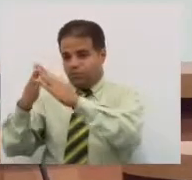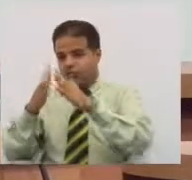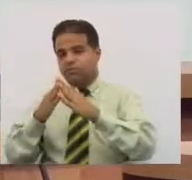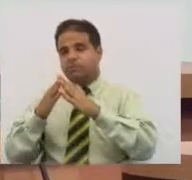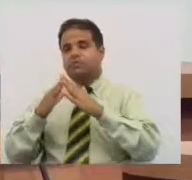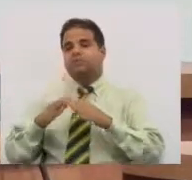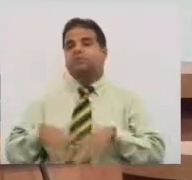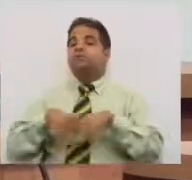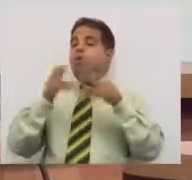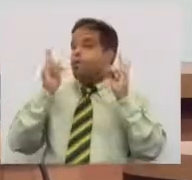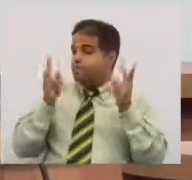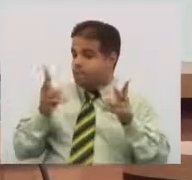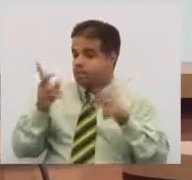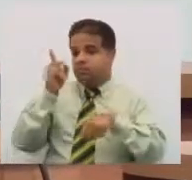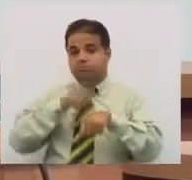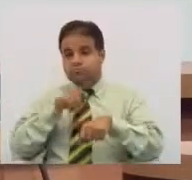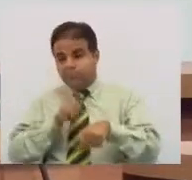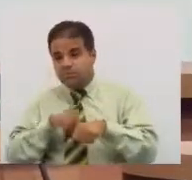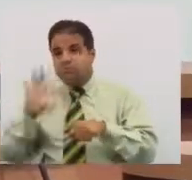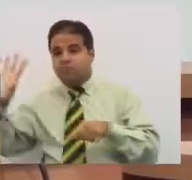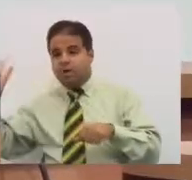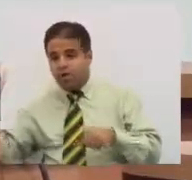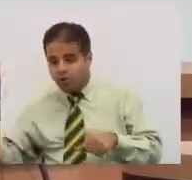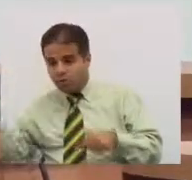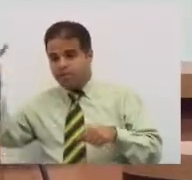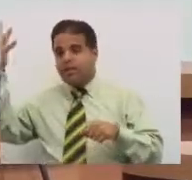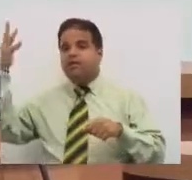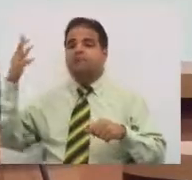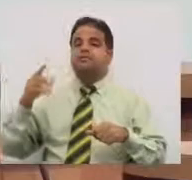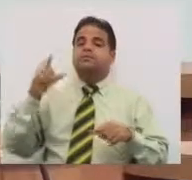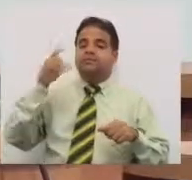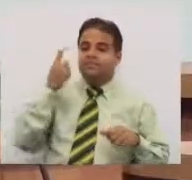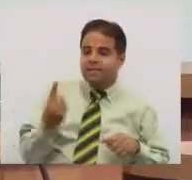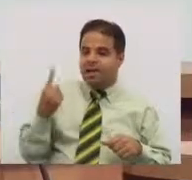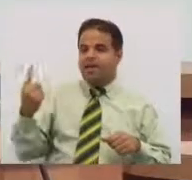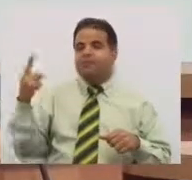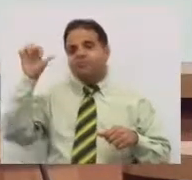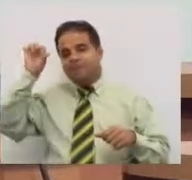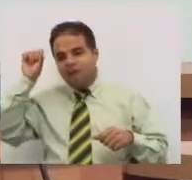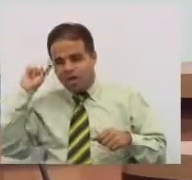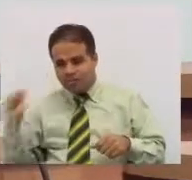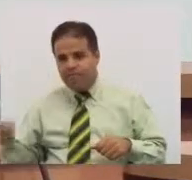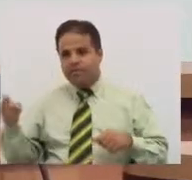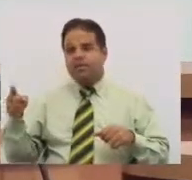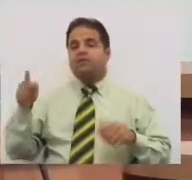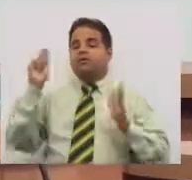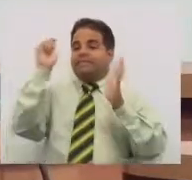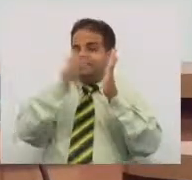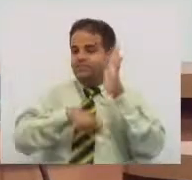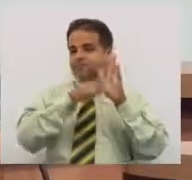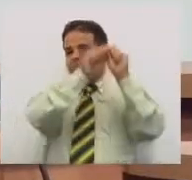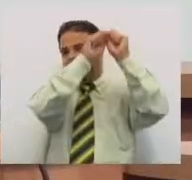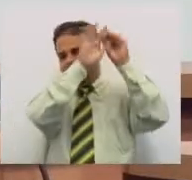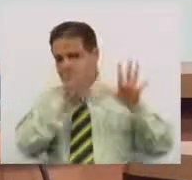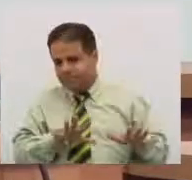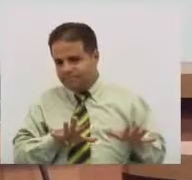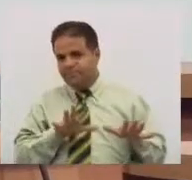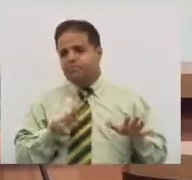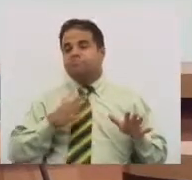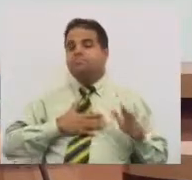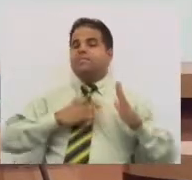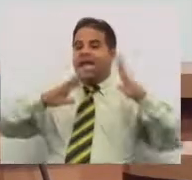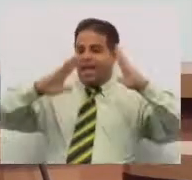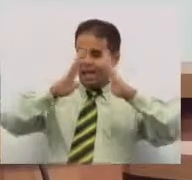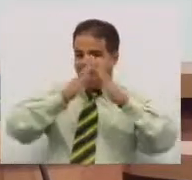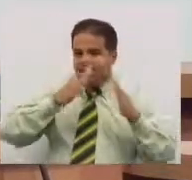habitações, ao mesmo tempo que isso acontece, tem 119 mil inscritos no programa Minha Casa